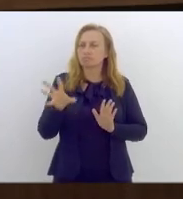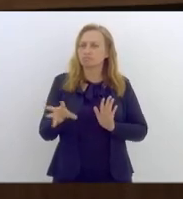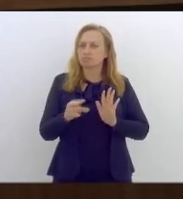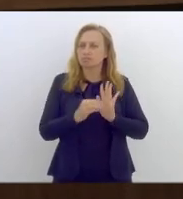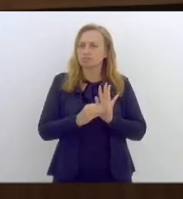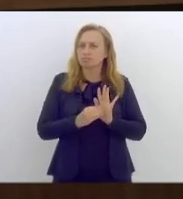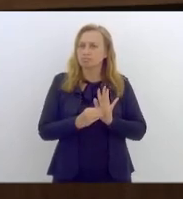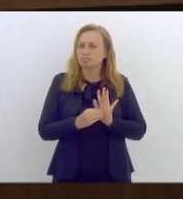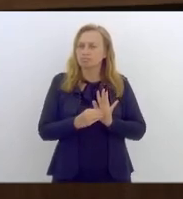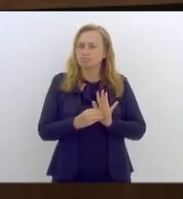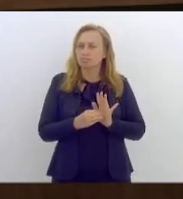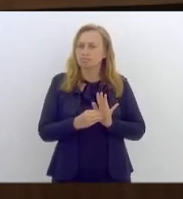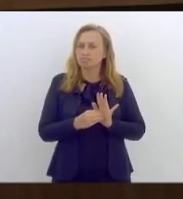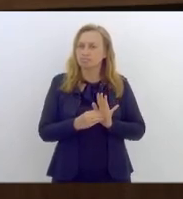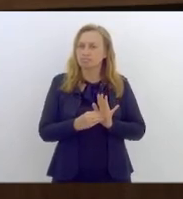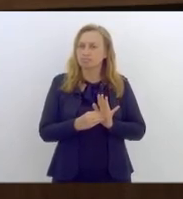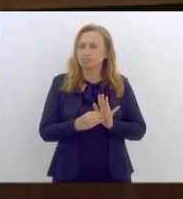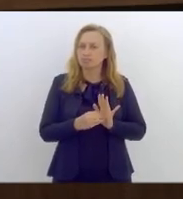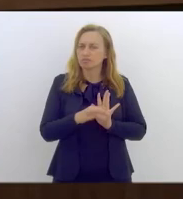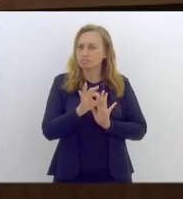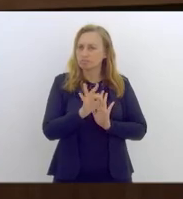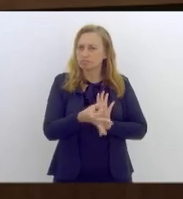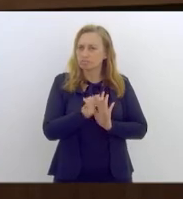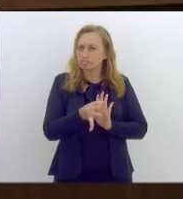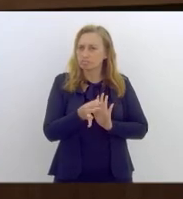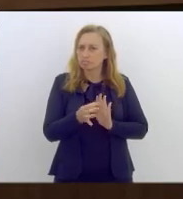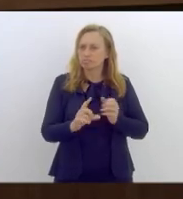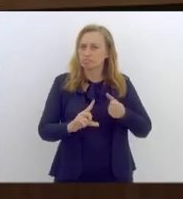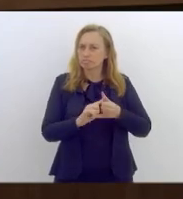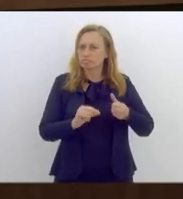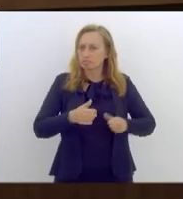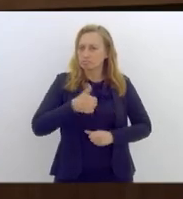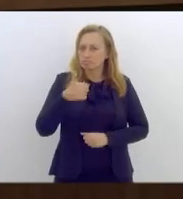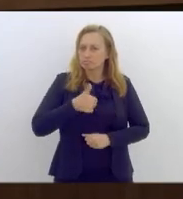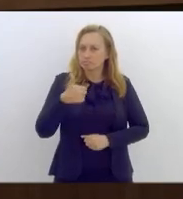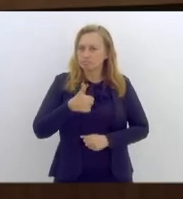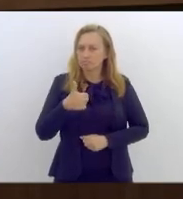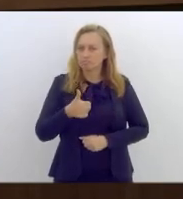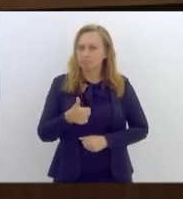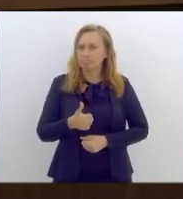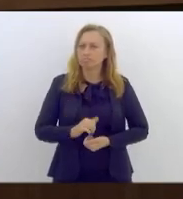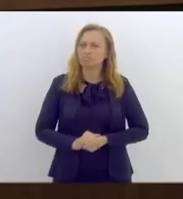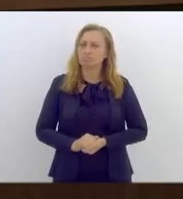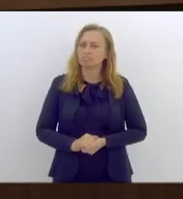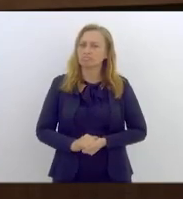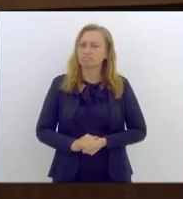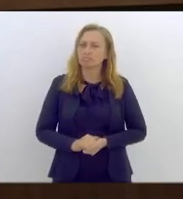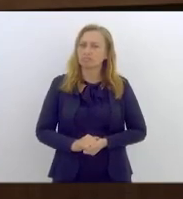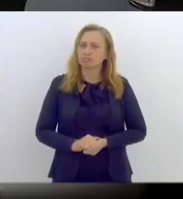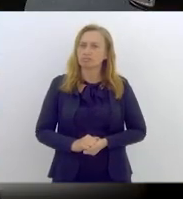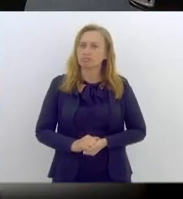para que ela fique coerente com o artigo primeiro é o parecer